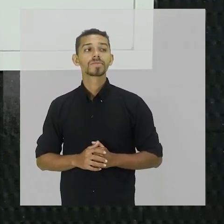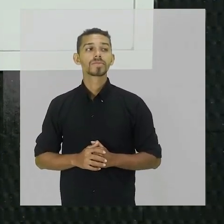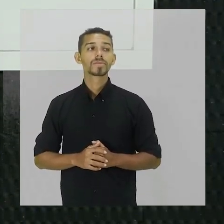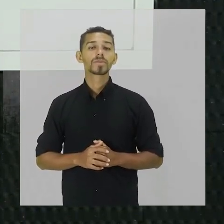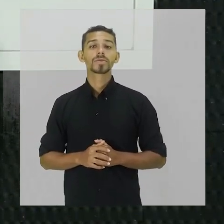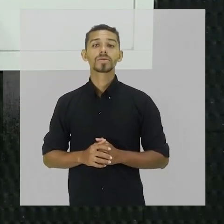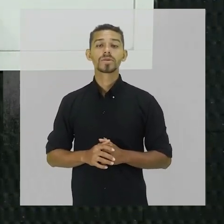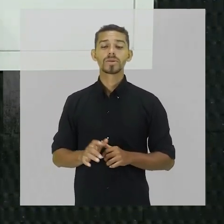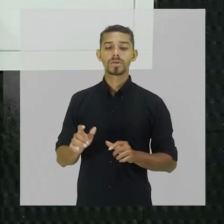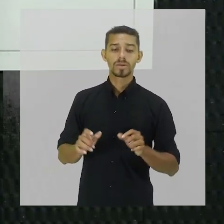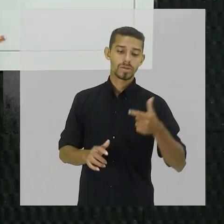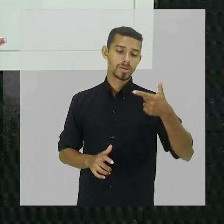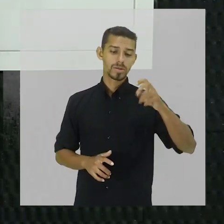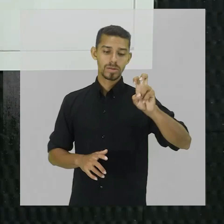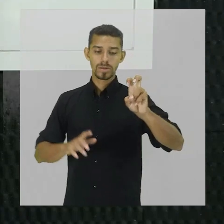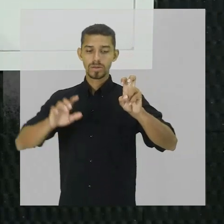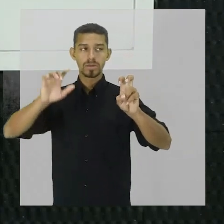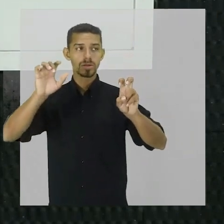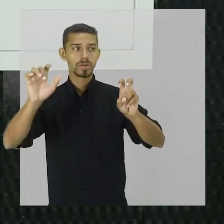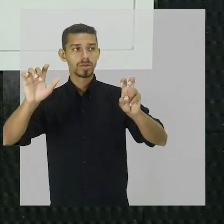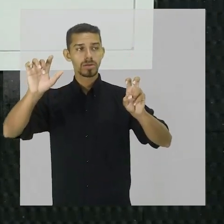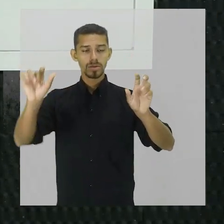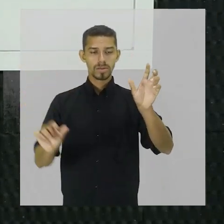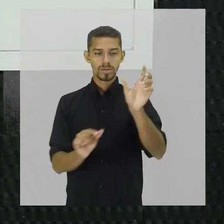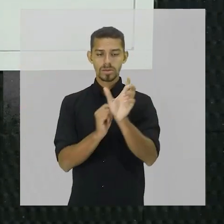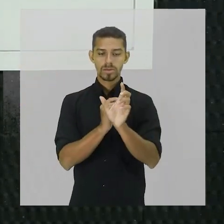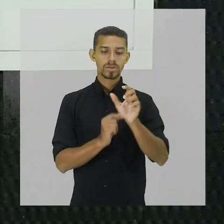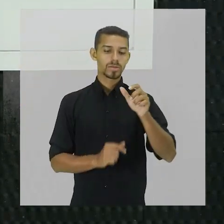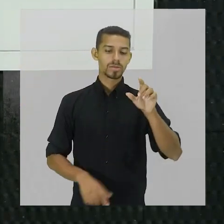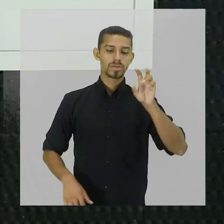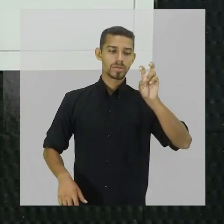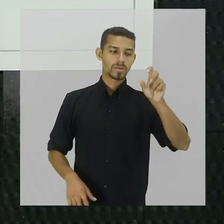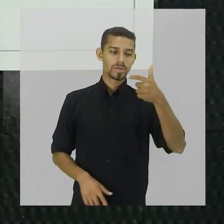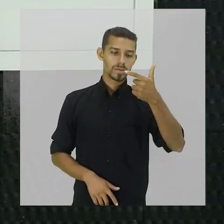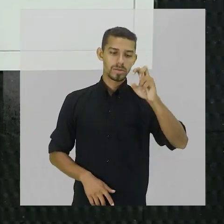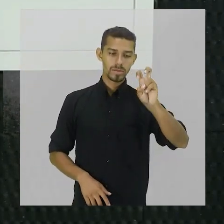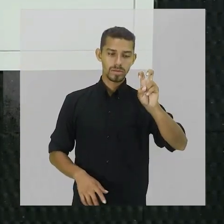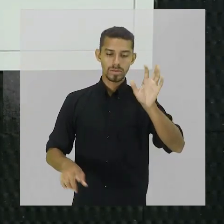Esse 9 passa para lá com o sinal trocado, né? Você vai ter 25